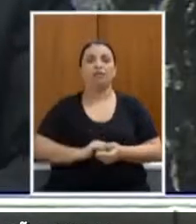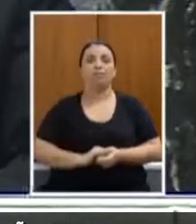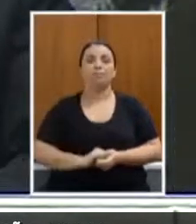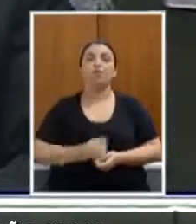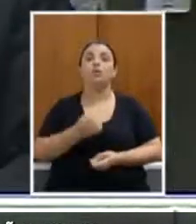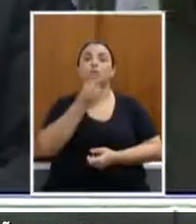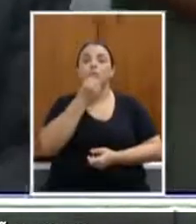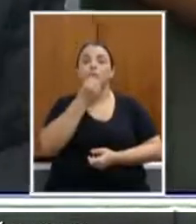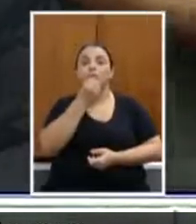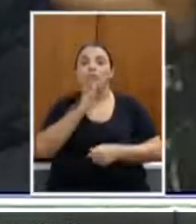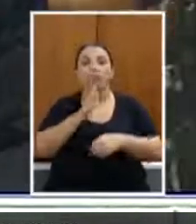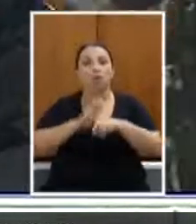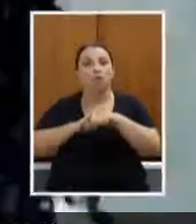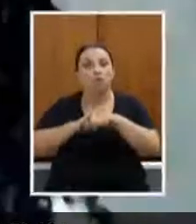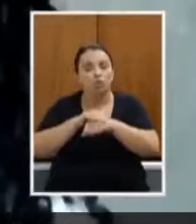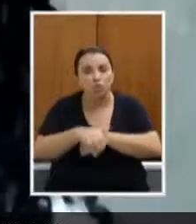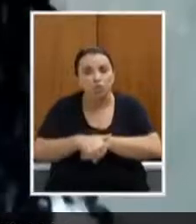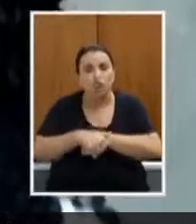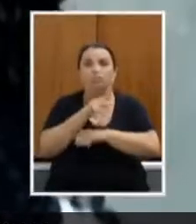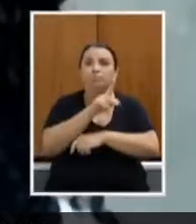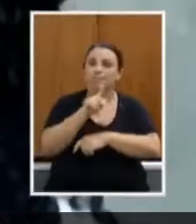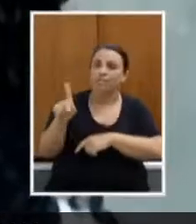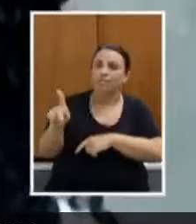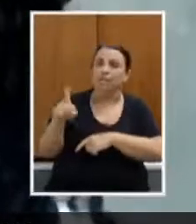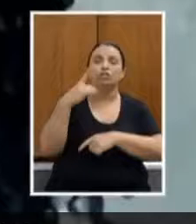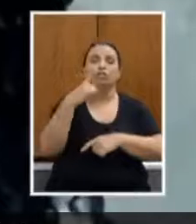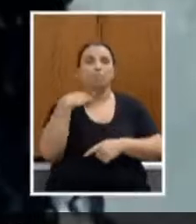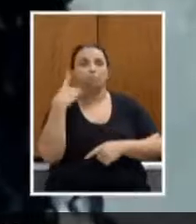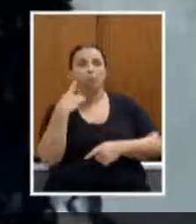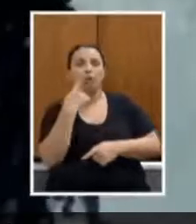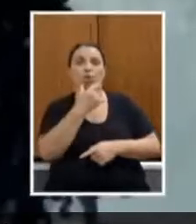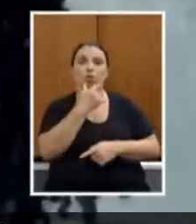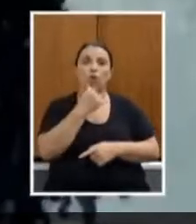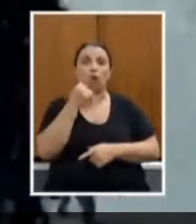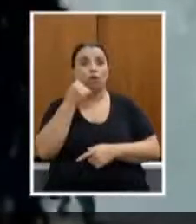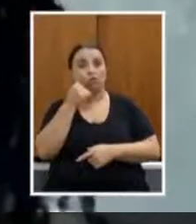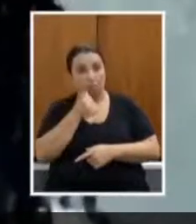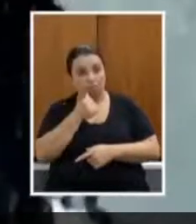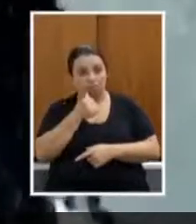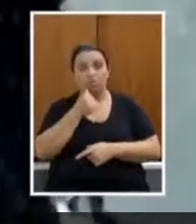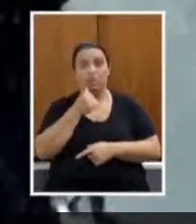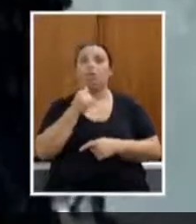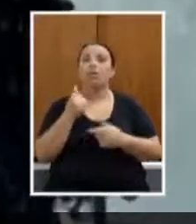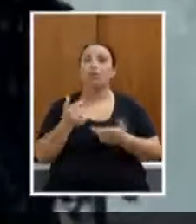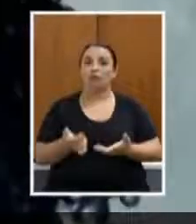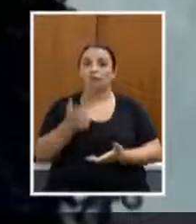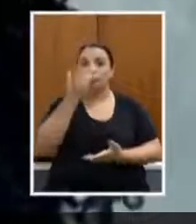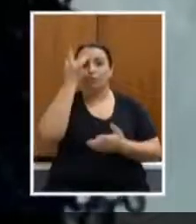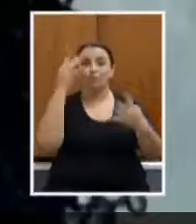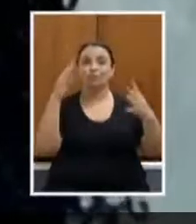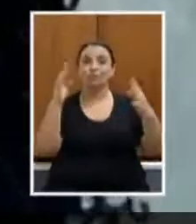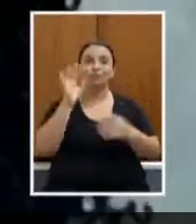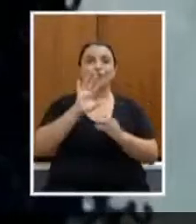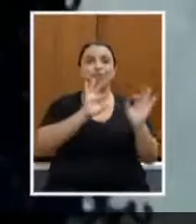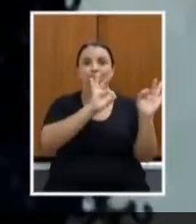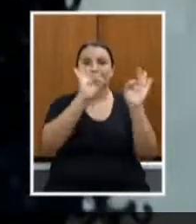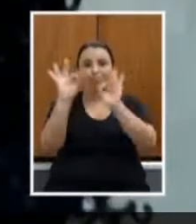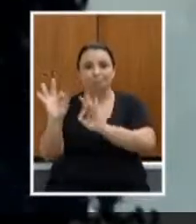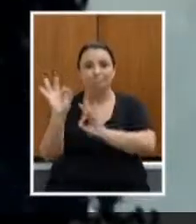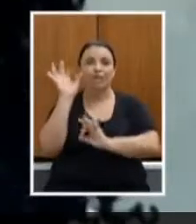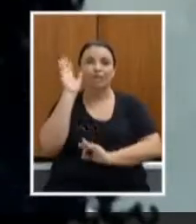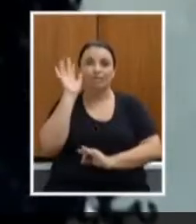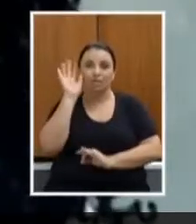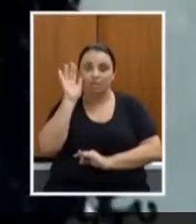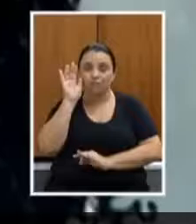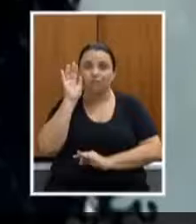Boa noite, presidente, colegas deputadas e deputados, aqueles que nos assistem. Um dia,